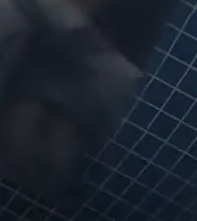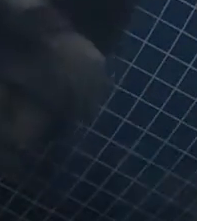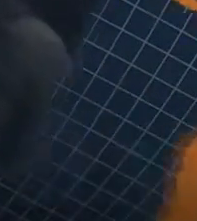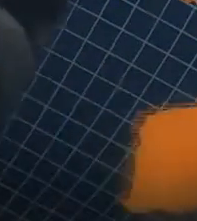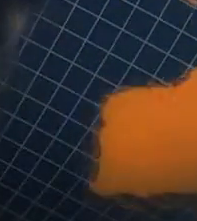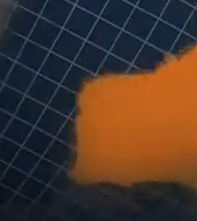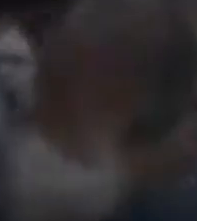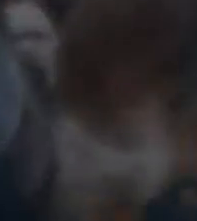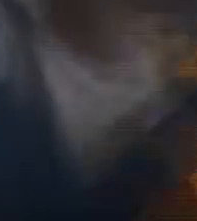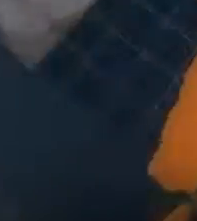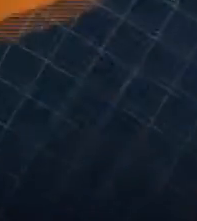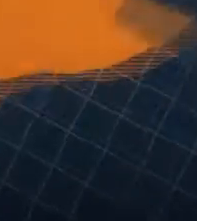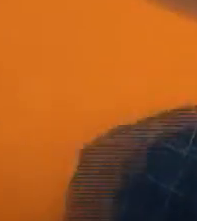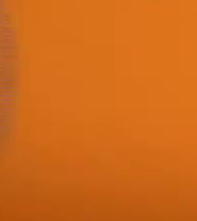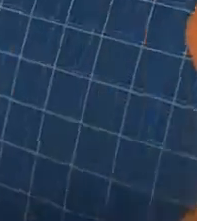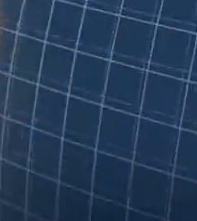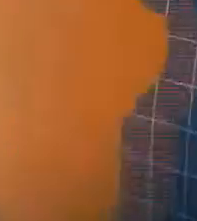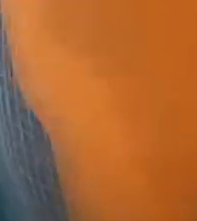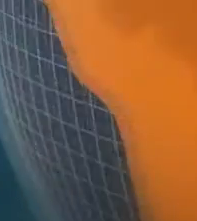Música